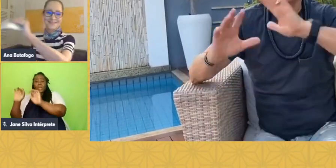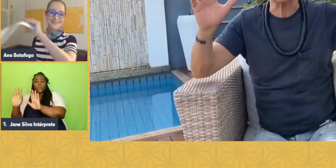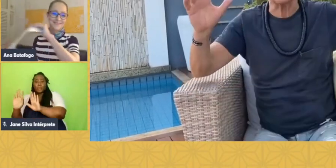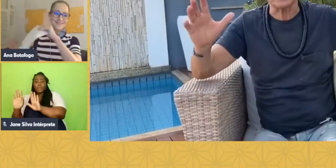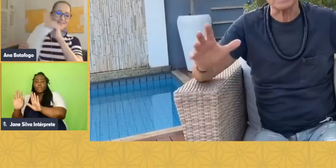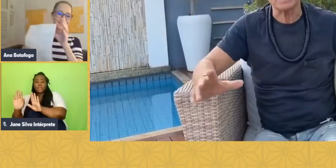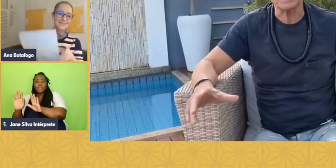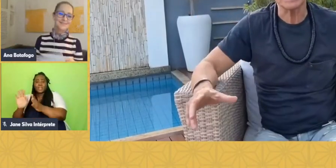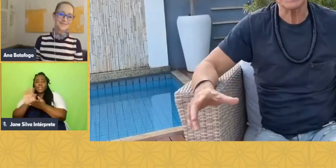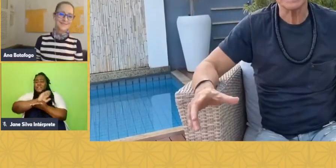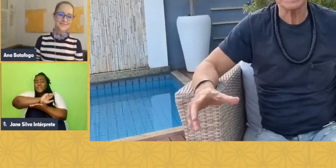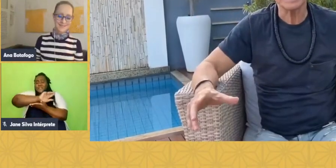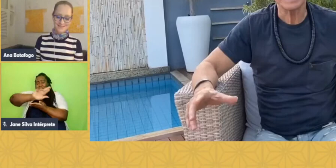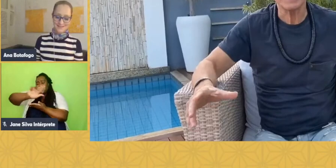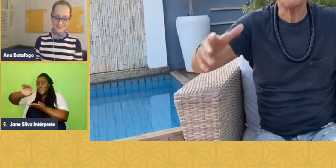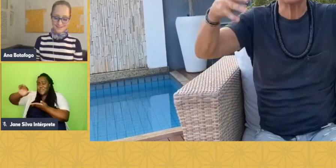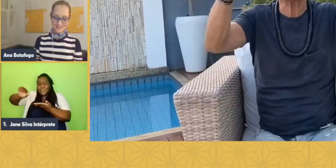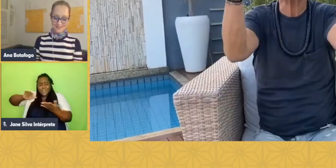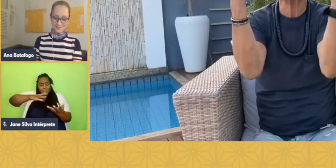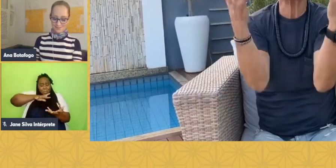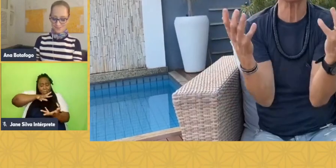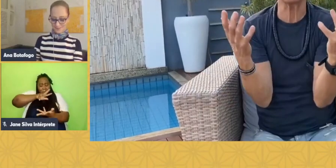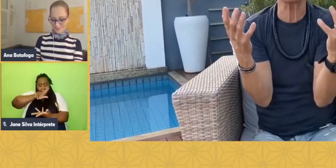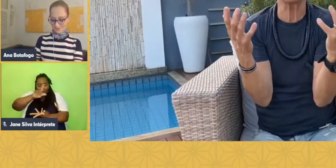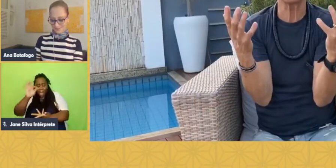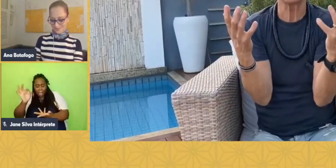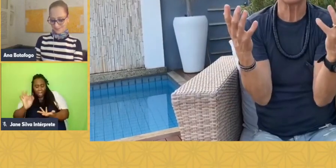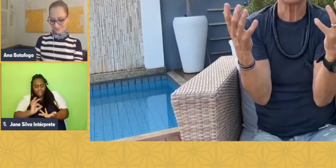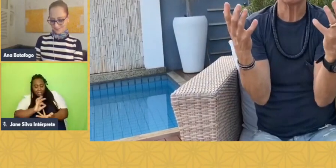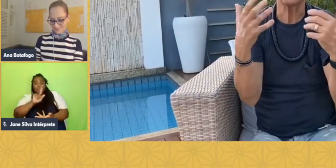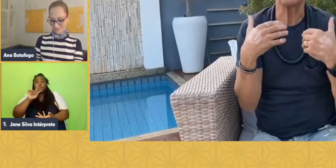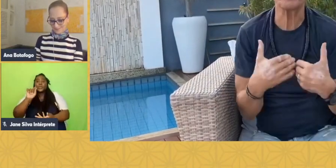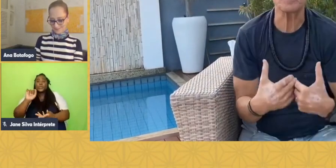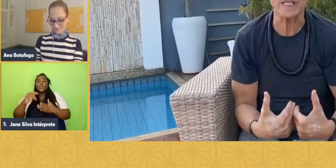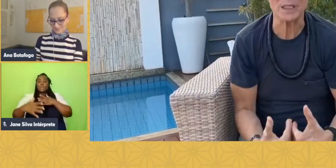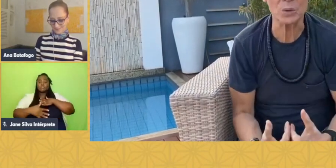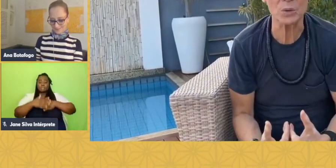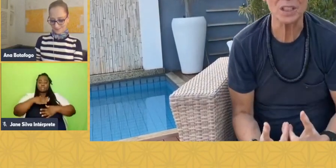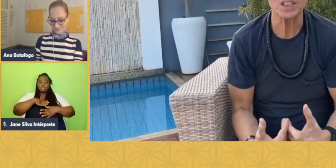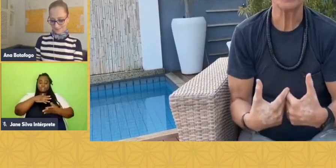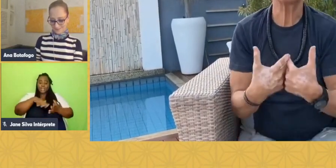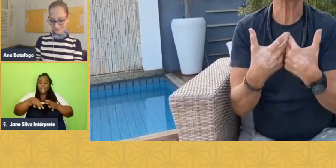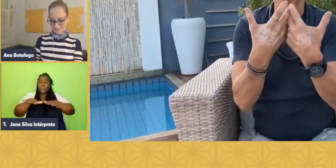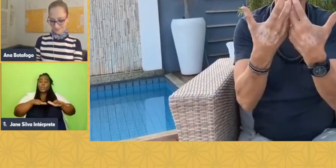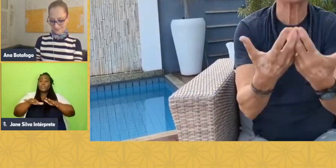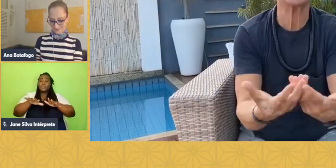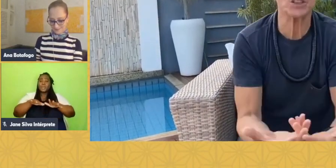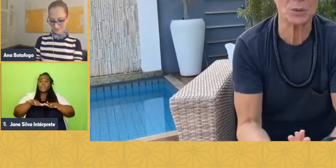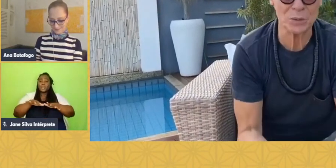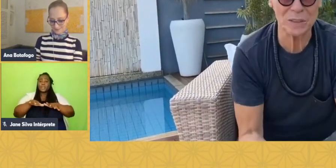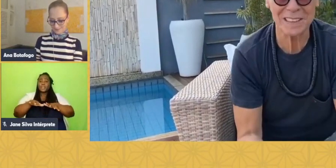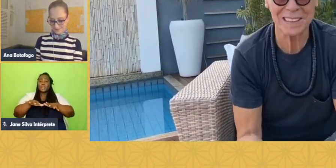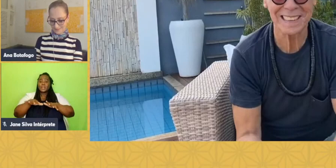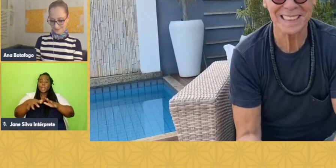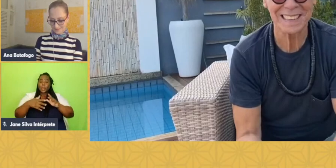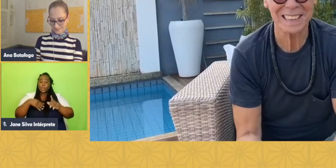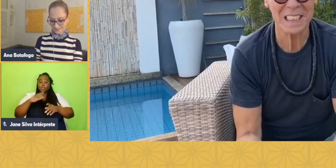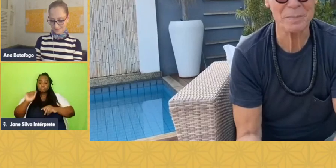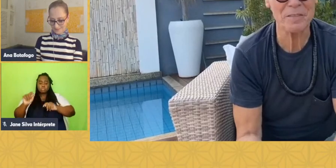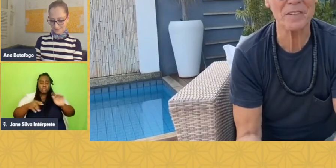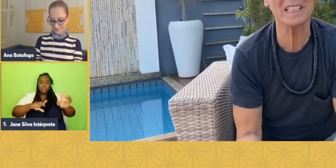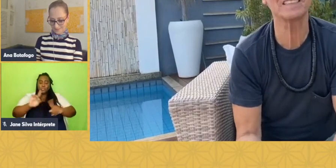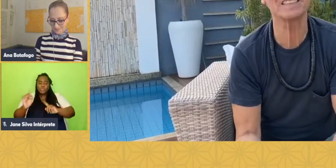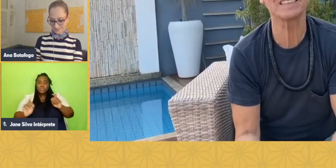vários continentes e foi a expressão foi o movimento foi o gesto